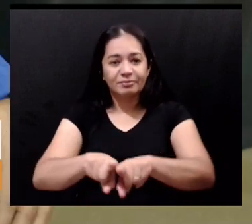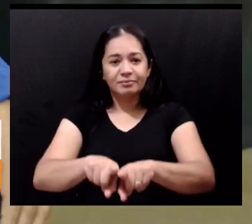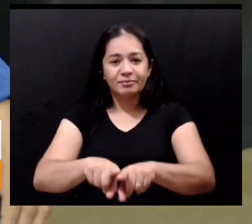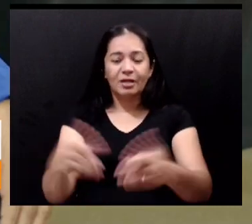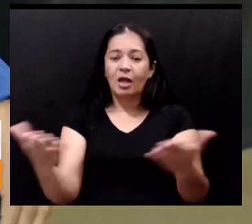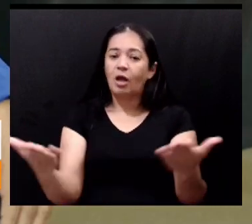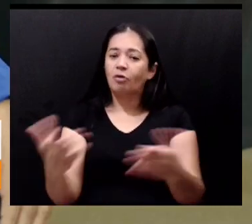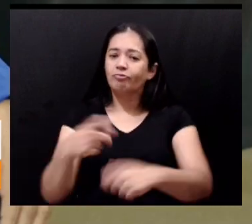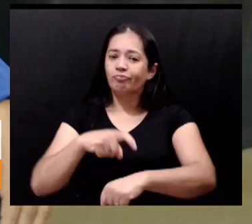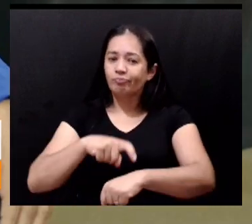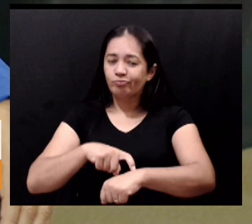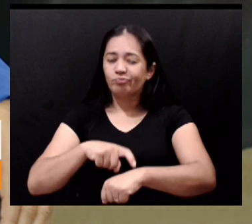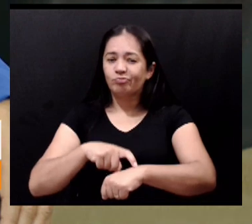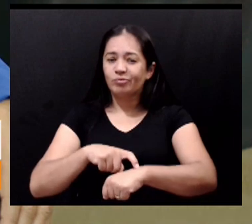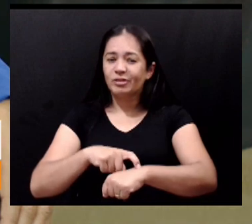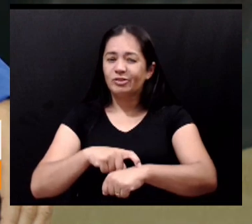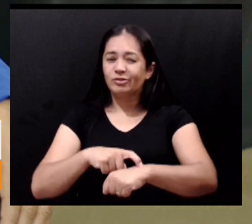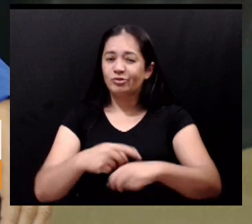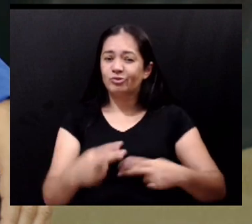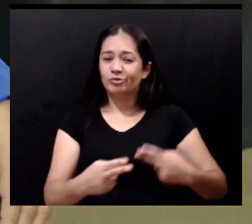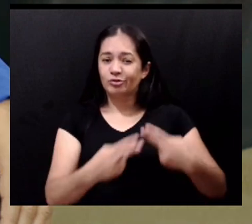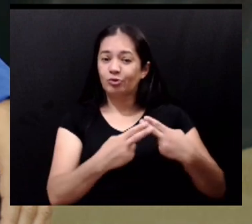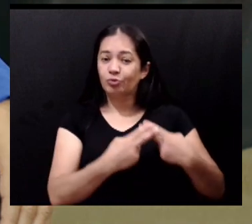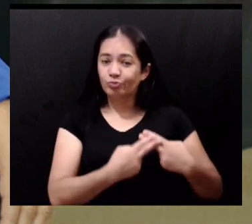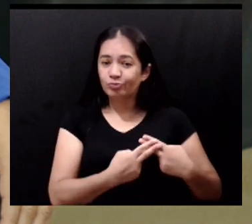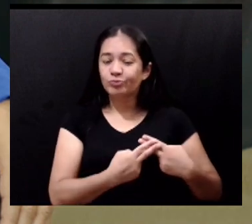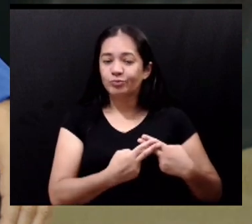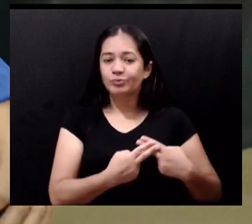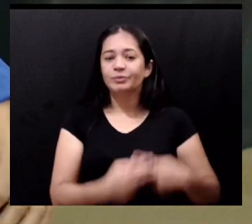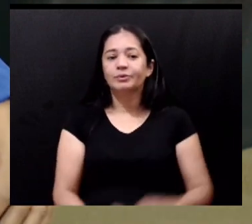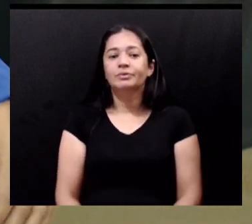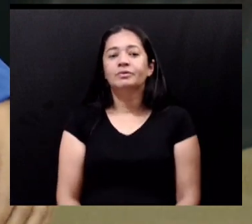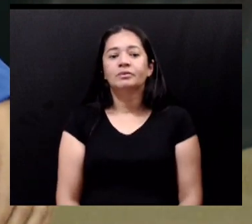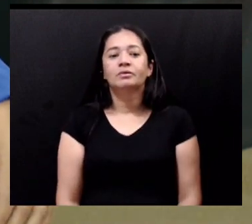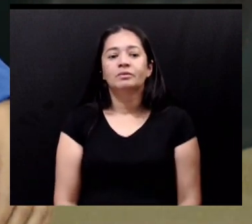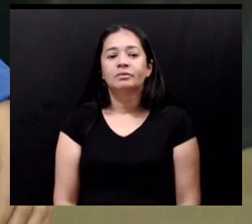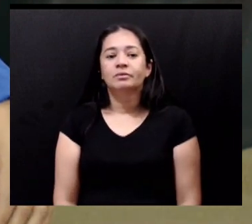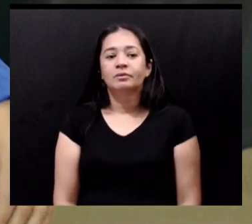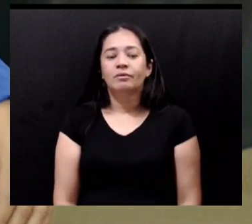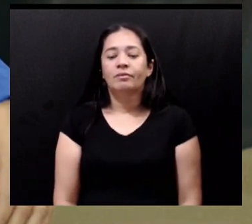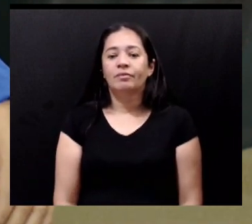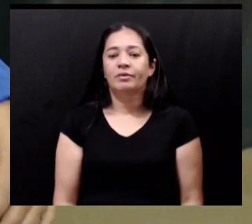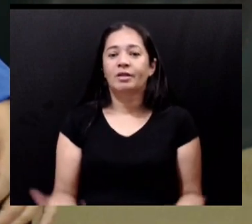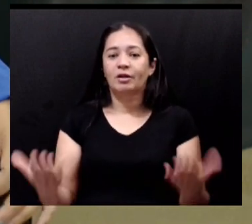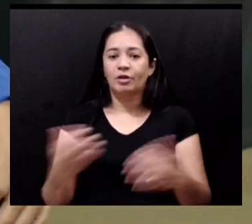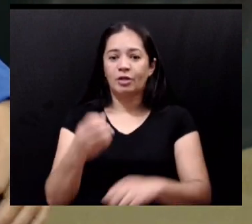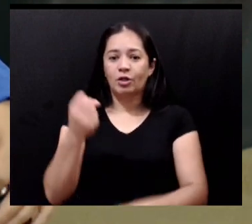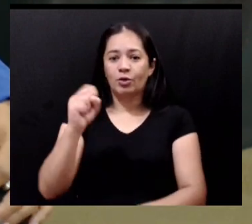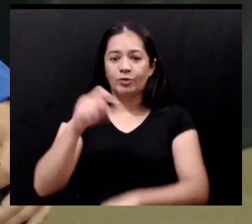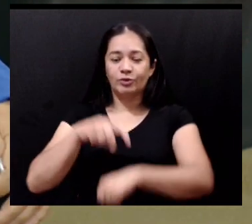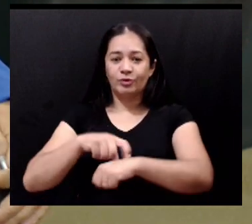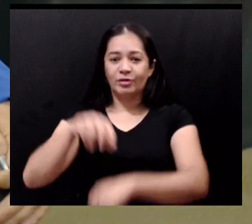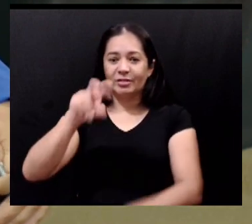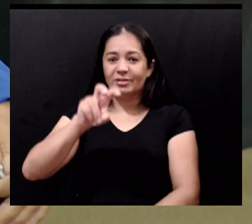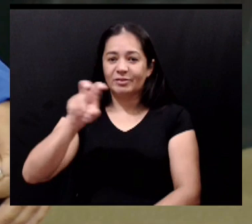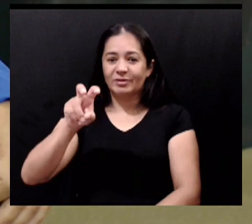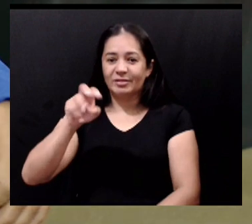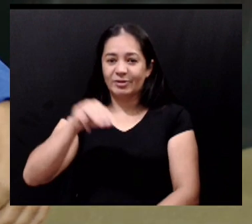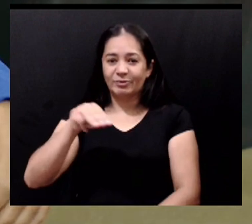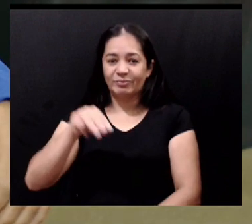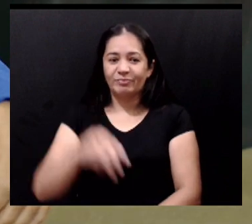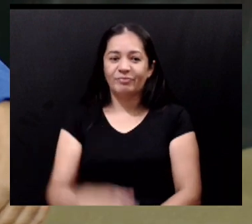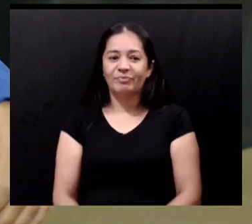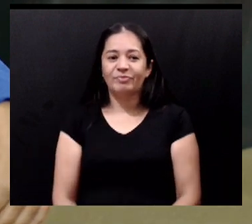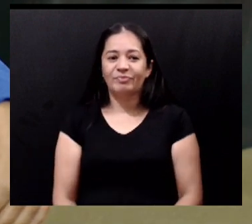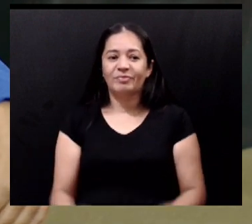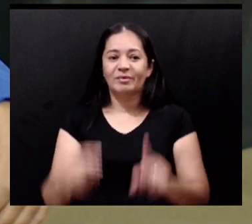estamos falando hoje aqui, que é o momento de luto. Agora, 8h55, tem mais? Tem. Agora temos uma pergunta.